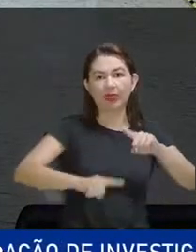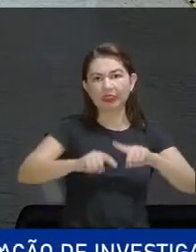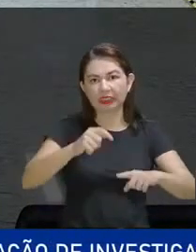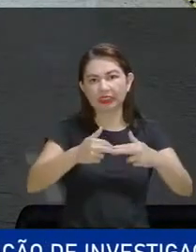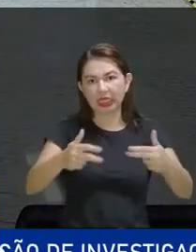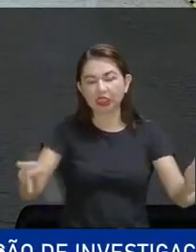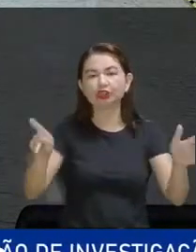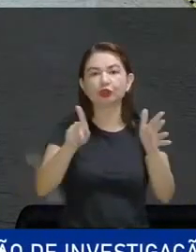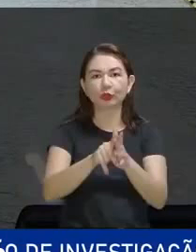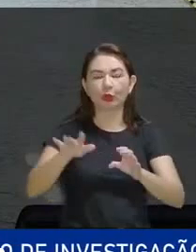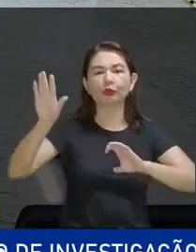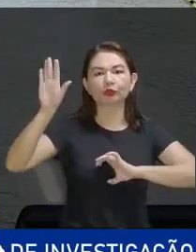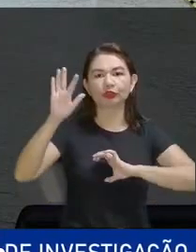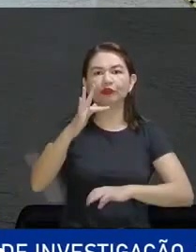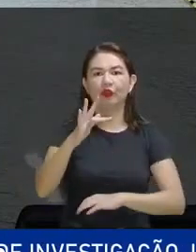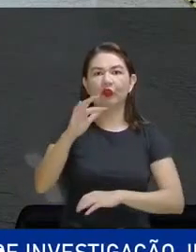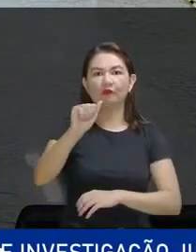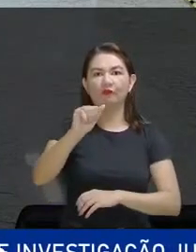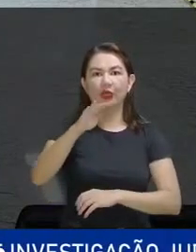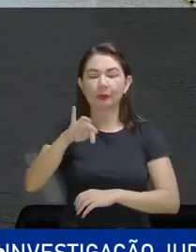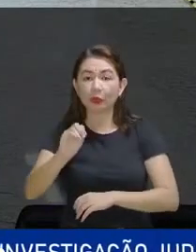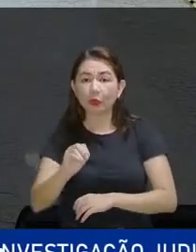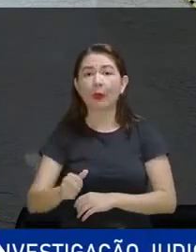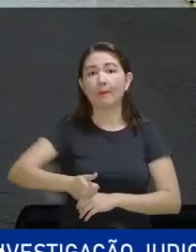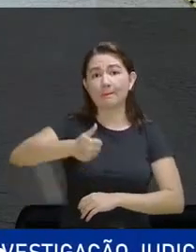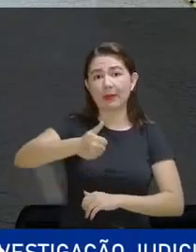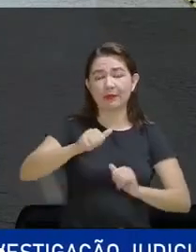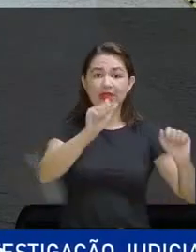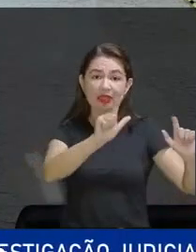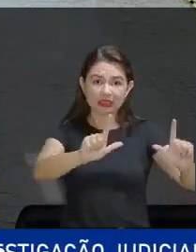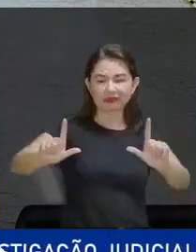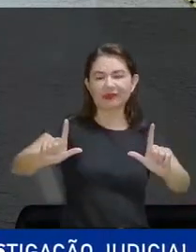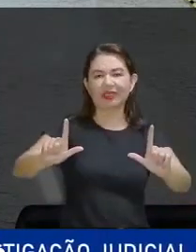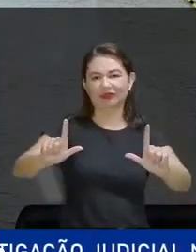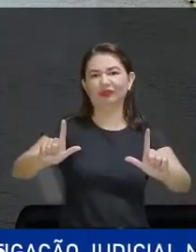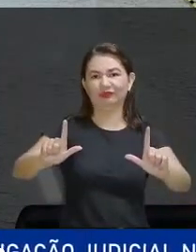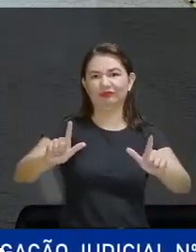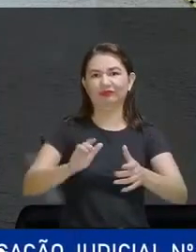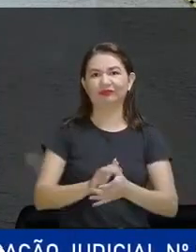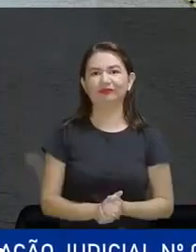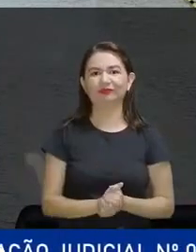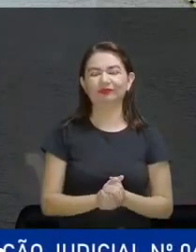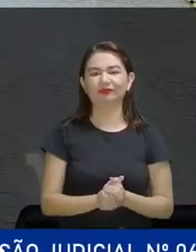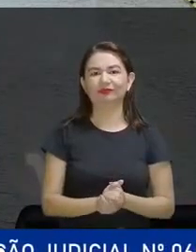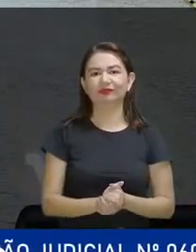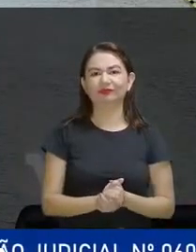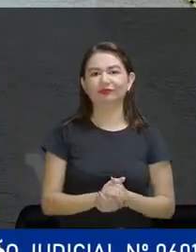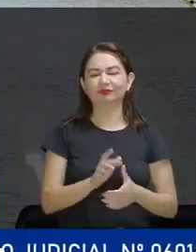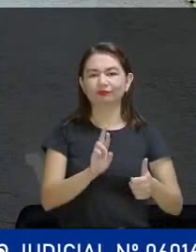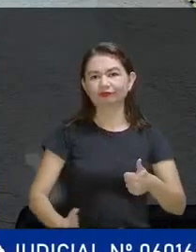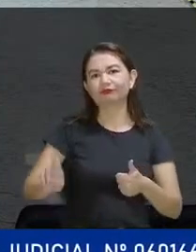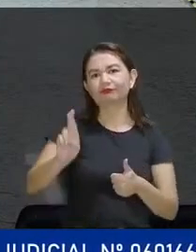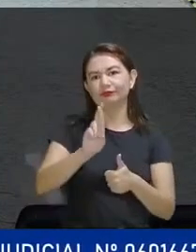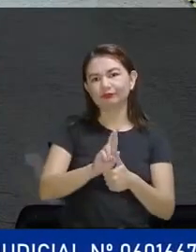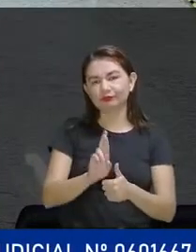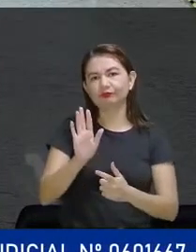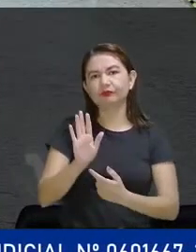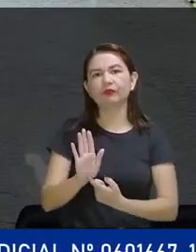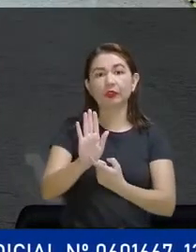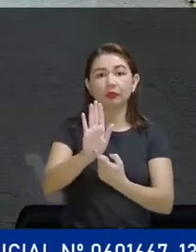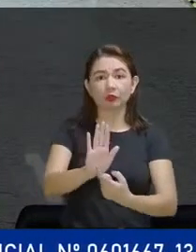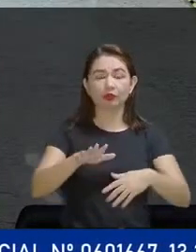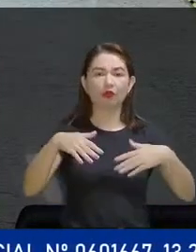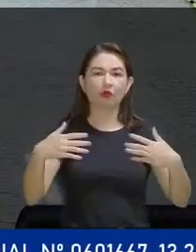Fábio Jucá. Inclusive, foi a primeira imagem apresentada pela representante do Ministério Público Federal. E